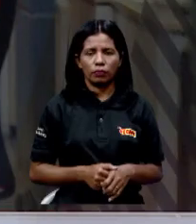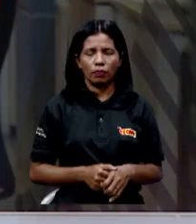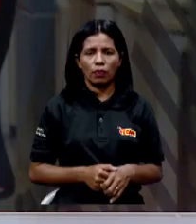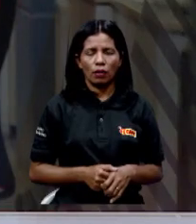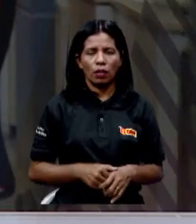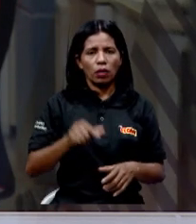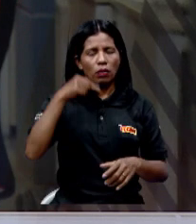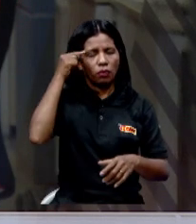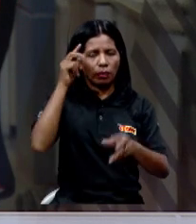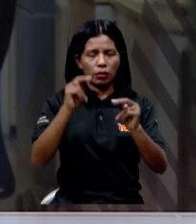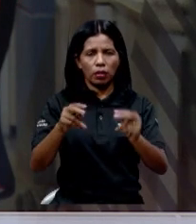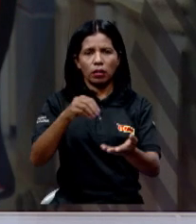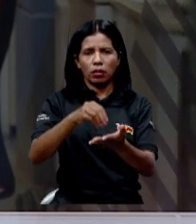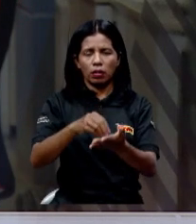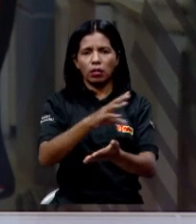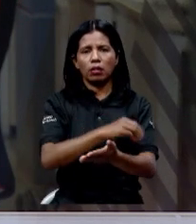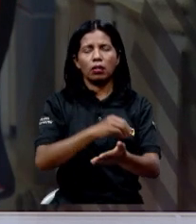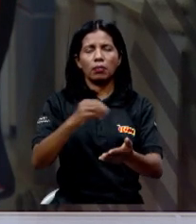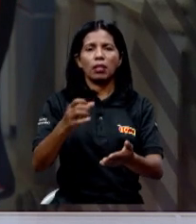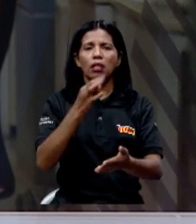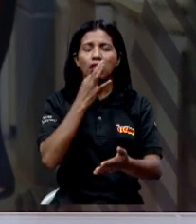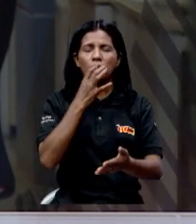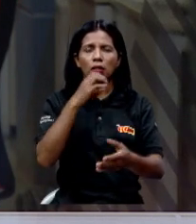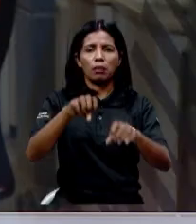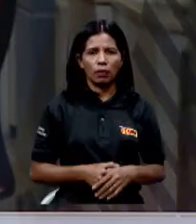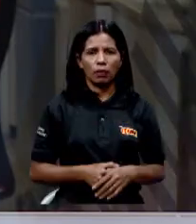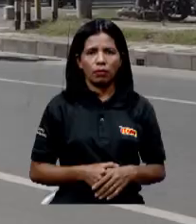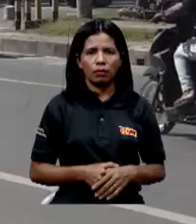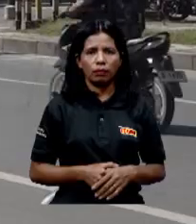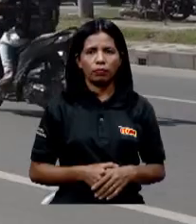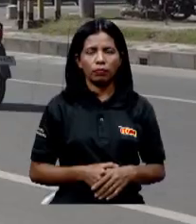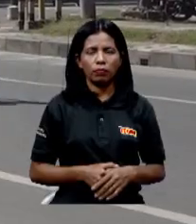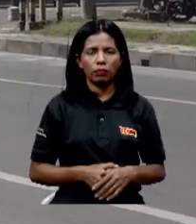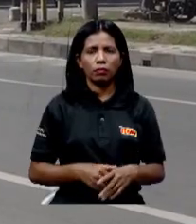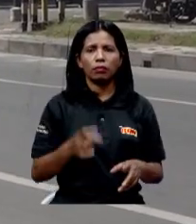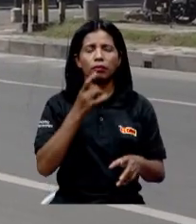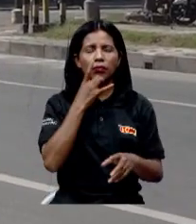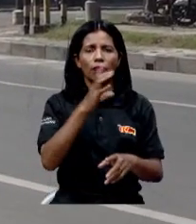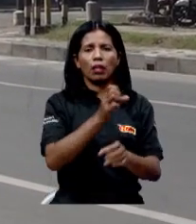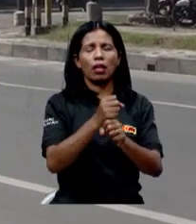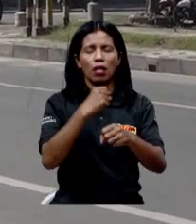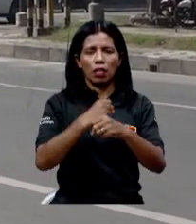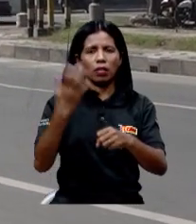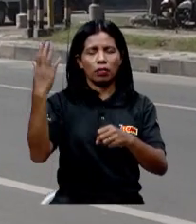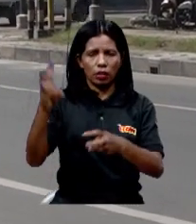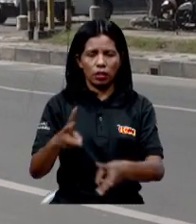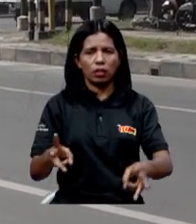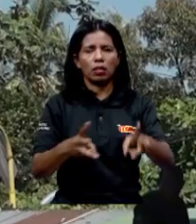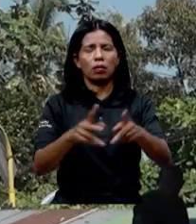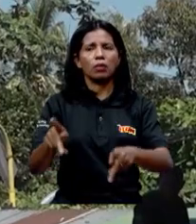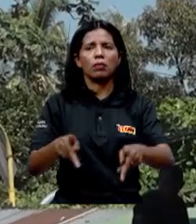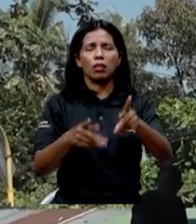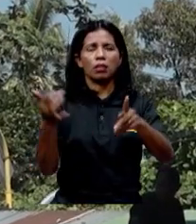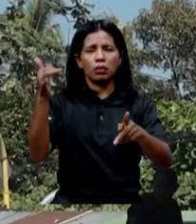Governo precisa tal atenção ba semáforo sir nebe avaria. Semáforo nebe hari ia estrada público sira ia